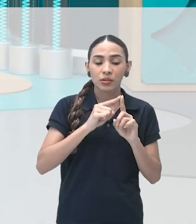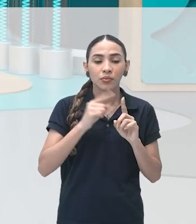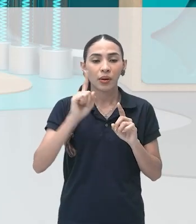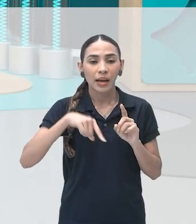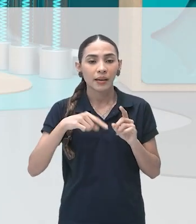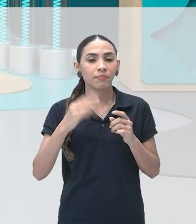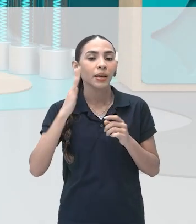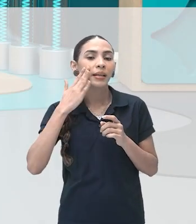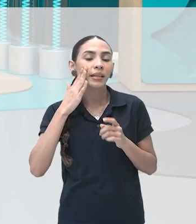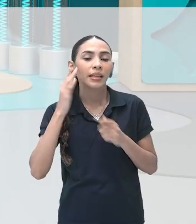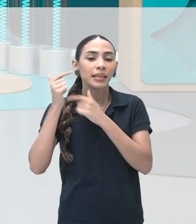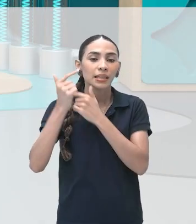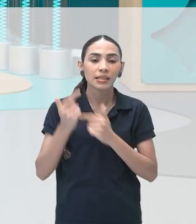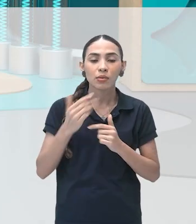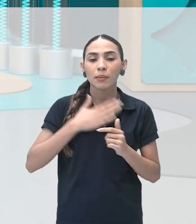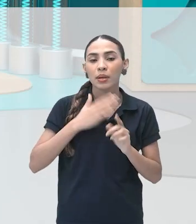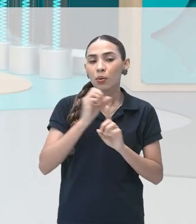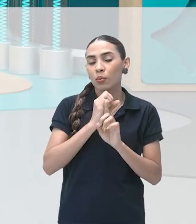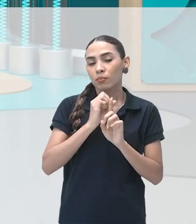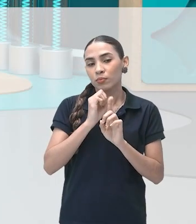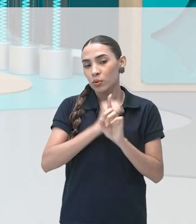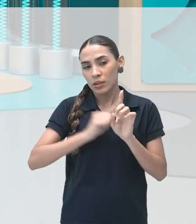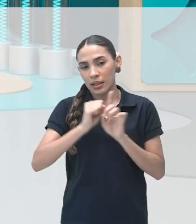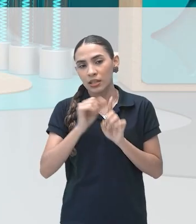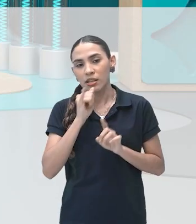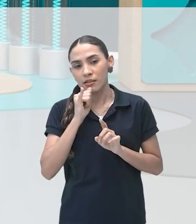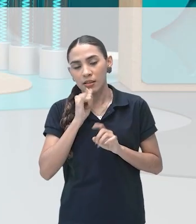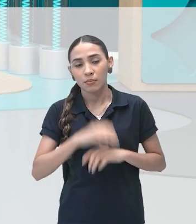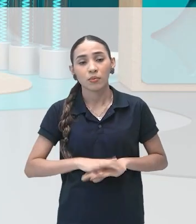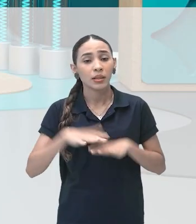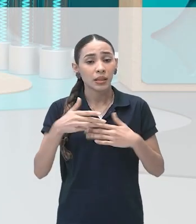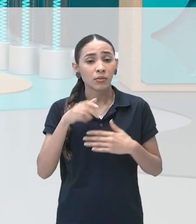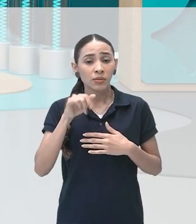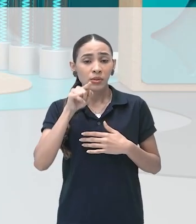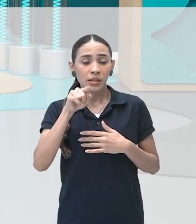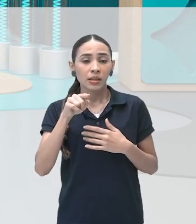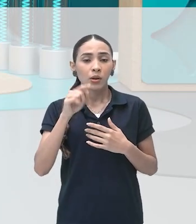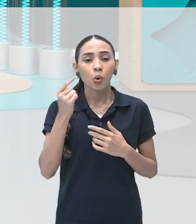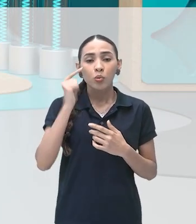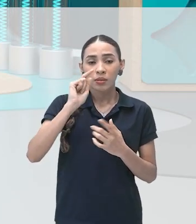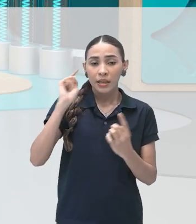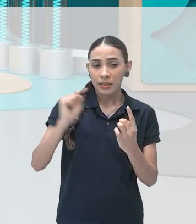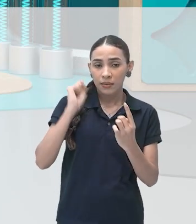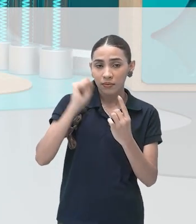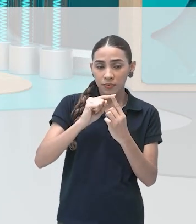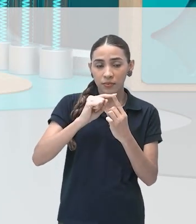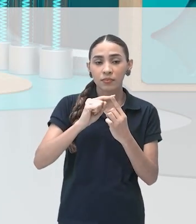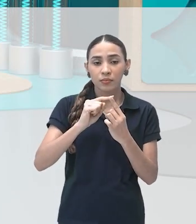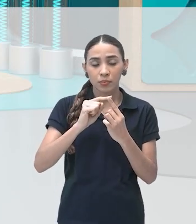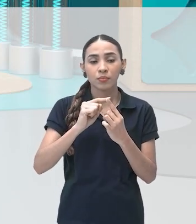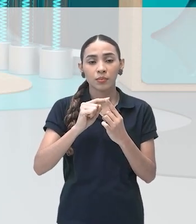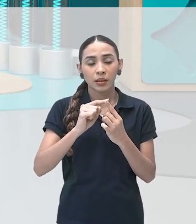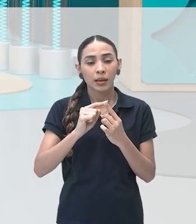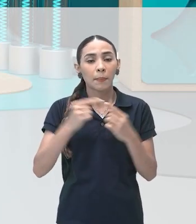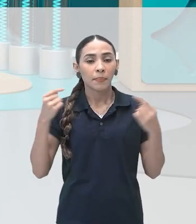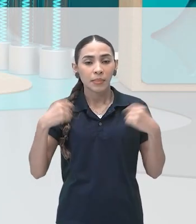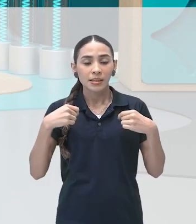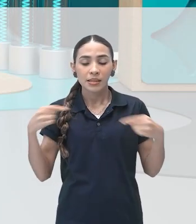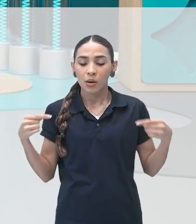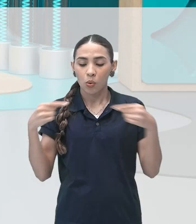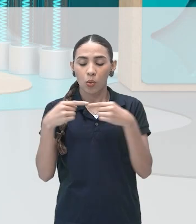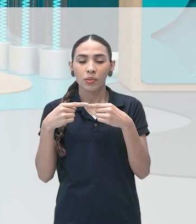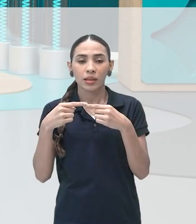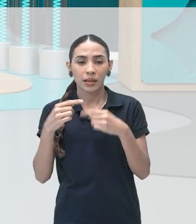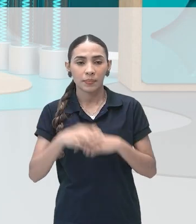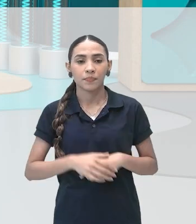eu defino o objetivo, as perguntas que eu vou fazer devem combinar com esse objetivo.